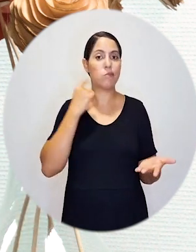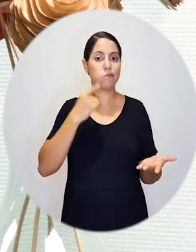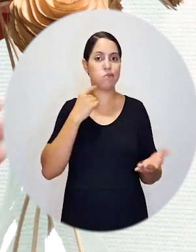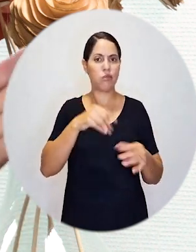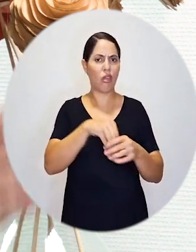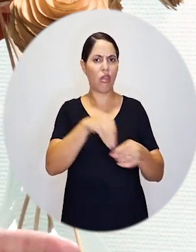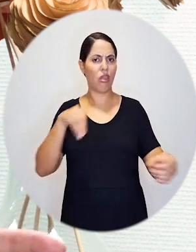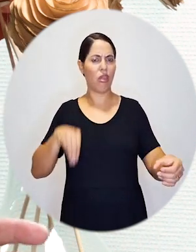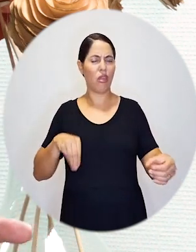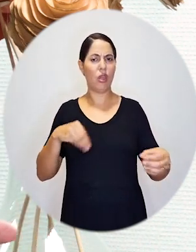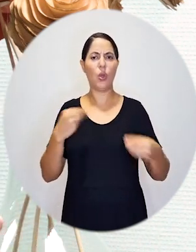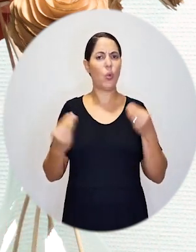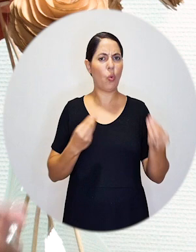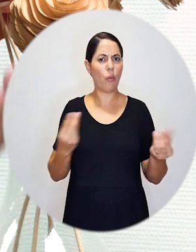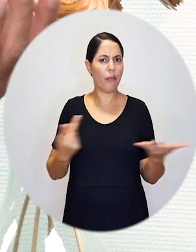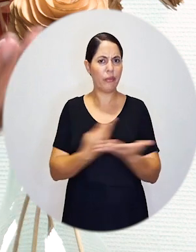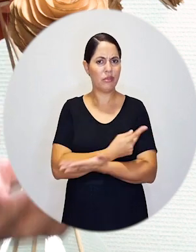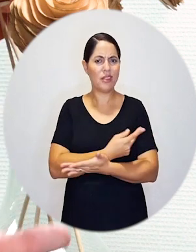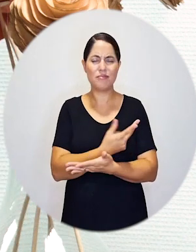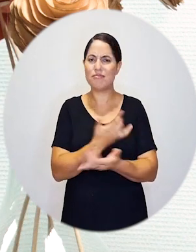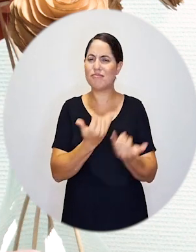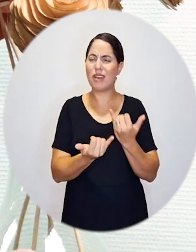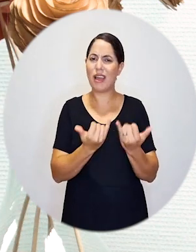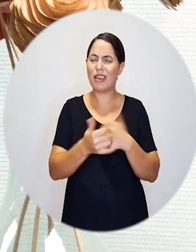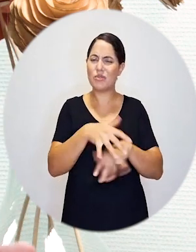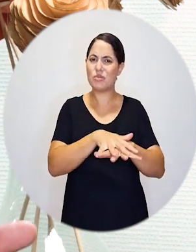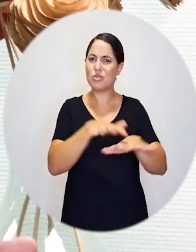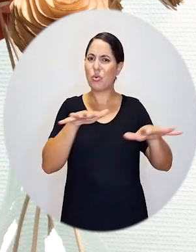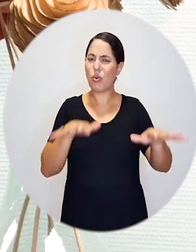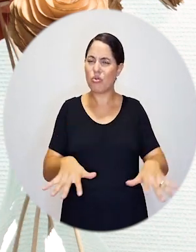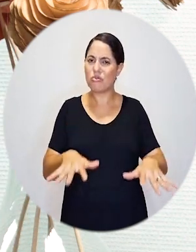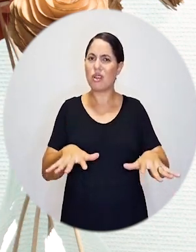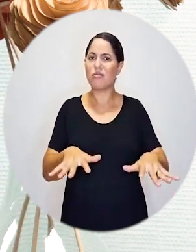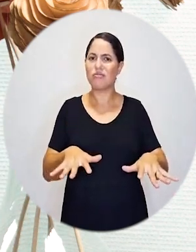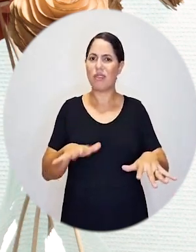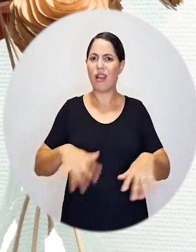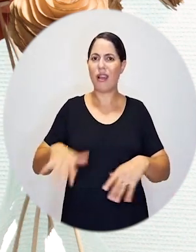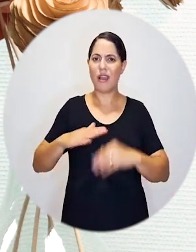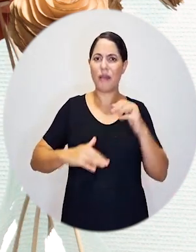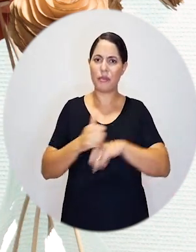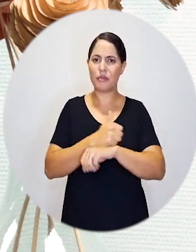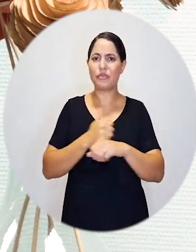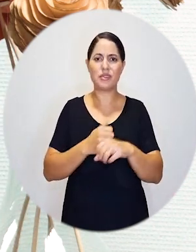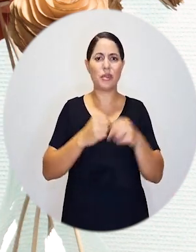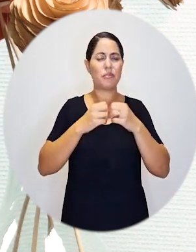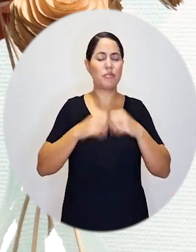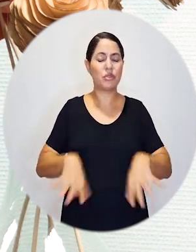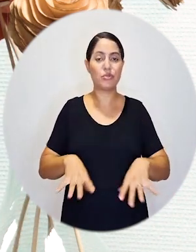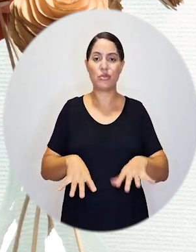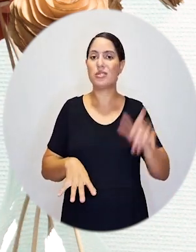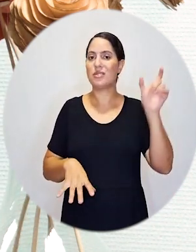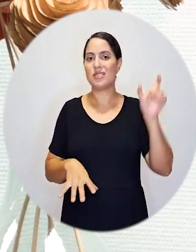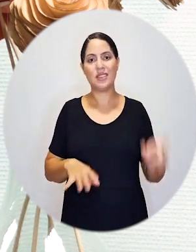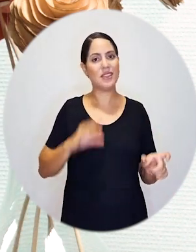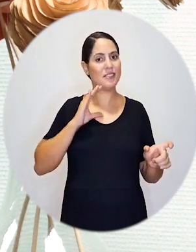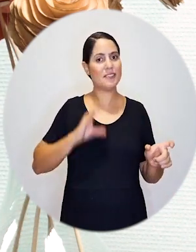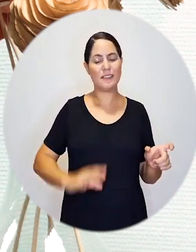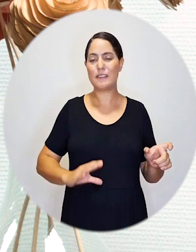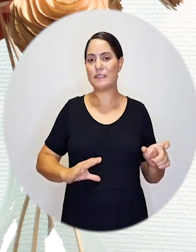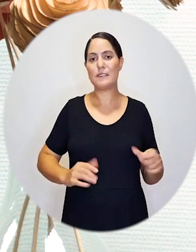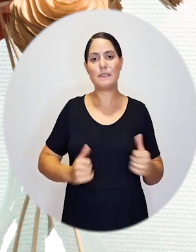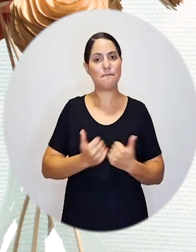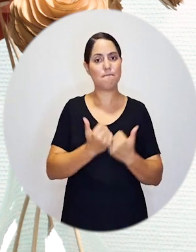do advogado, excluindo o advogado do mercado de trabalho, o que acaba gerando prejuízo à profissão e também ao próprio cidadão que não recebe a